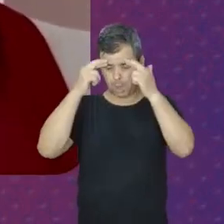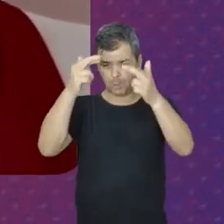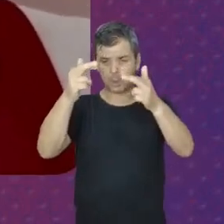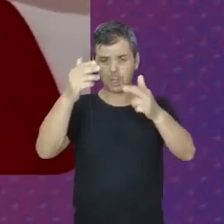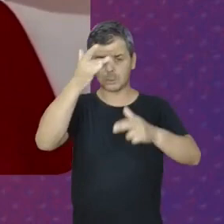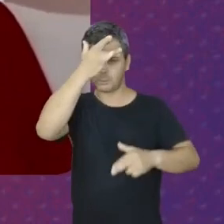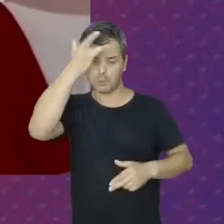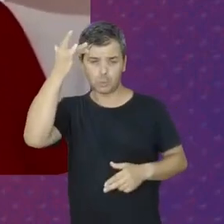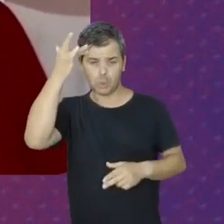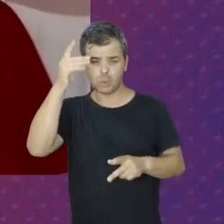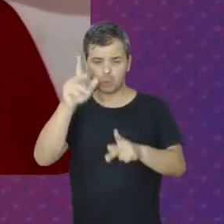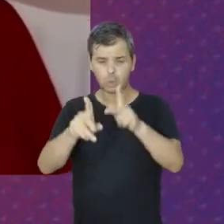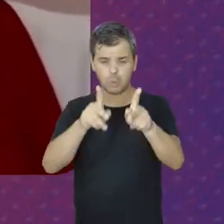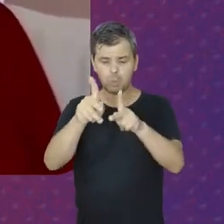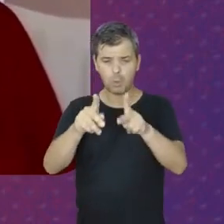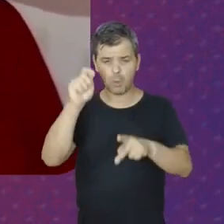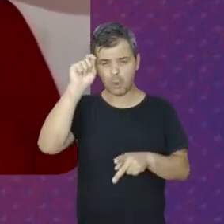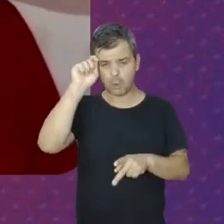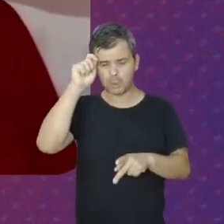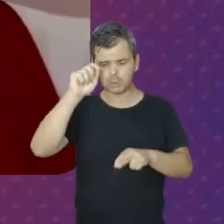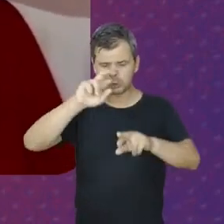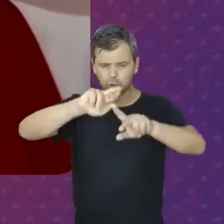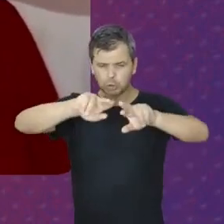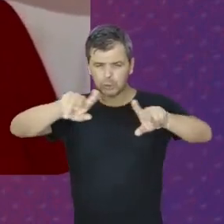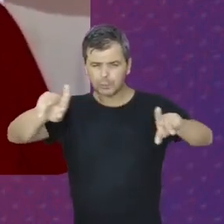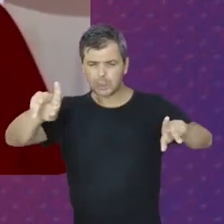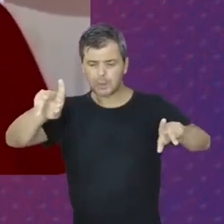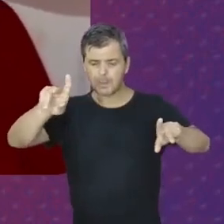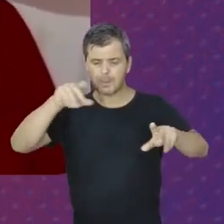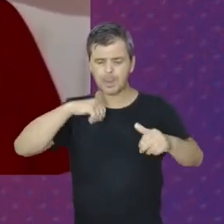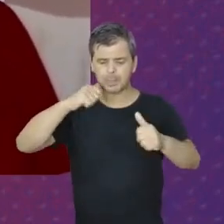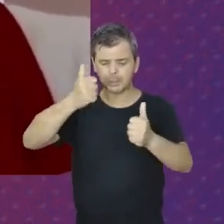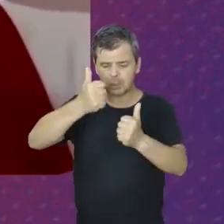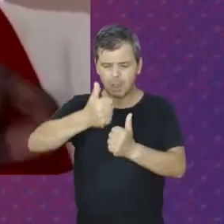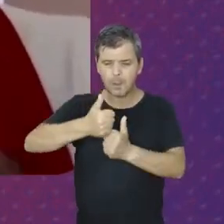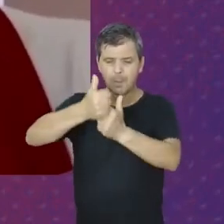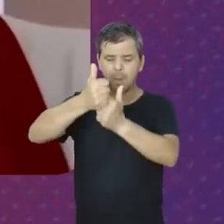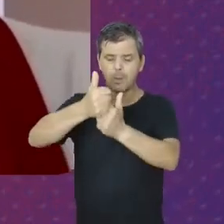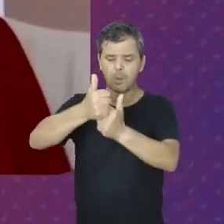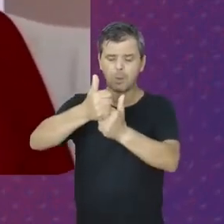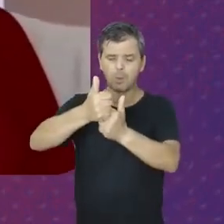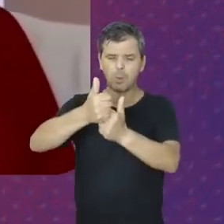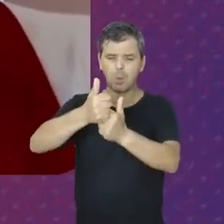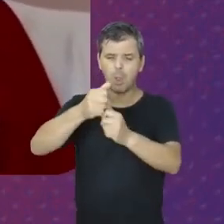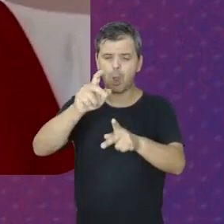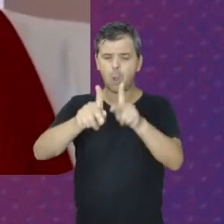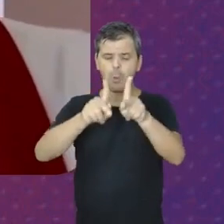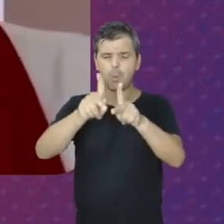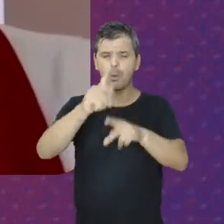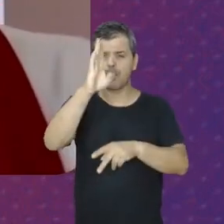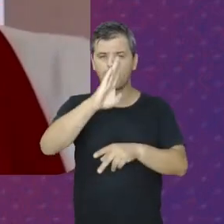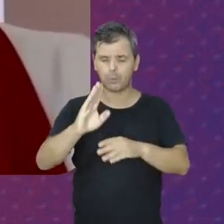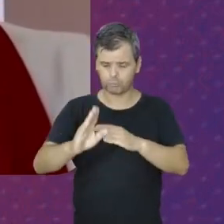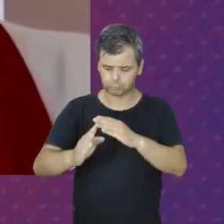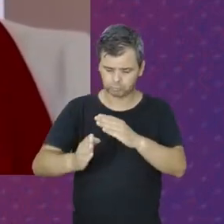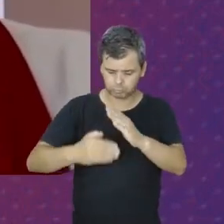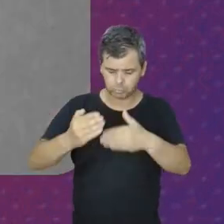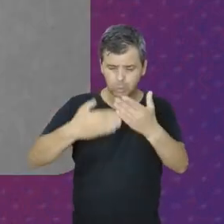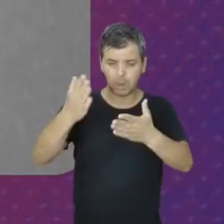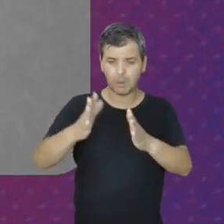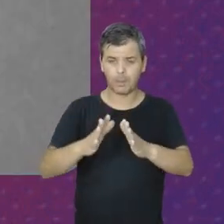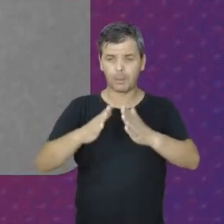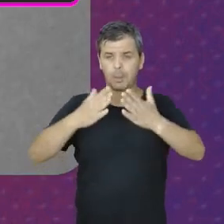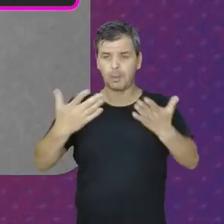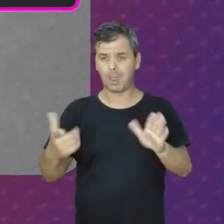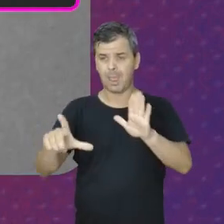negro em sua mais absoluta contribuição ao povo brasileiro, que foi no desenvolvimento. Então,